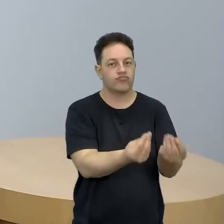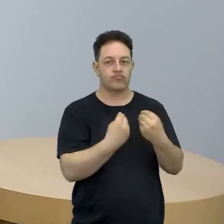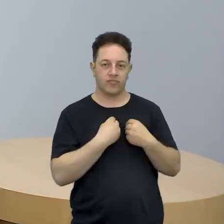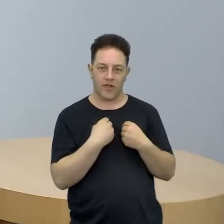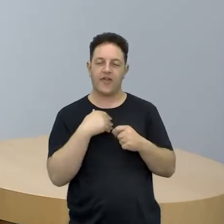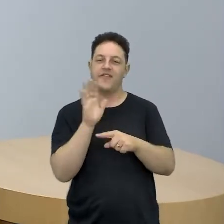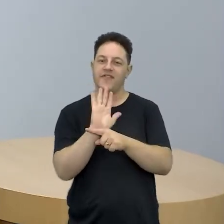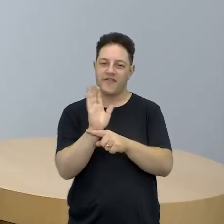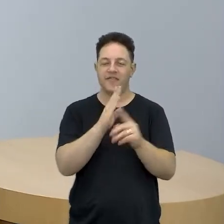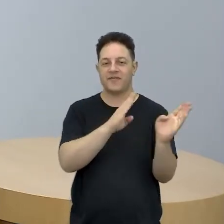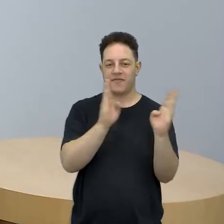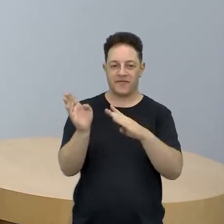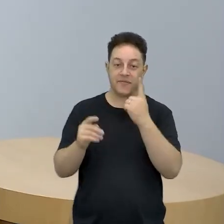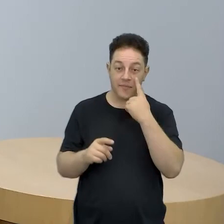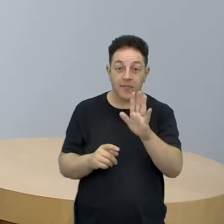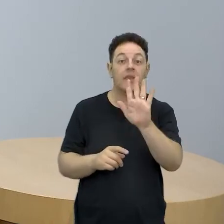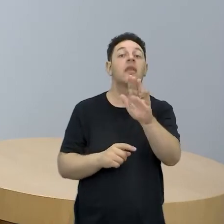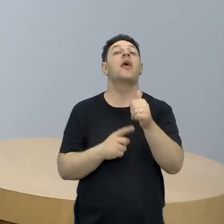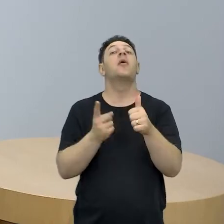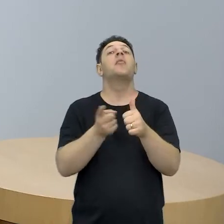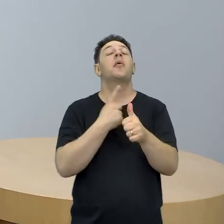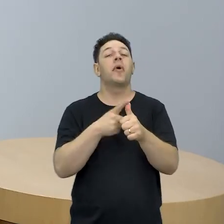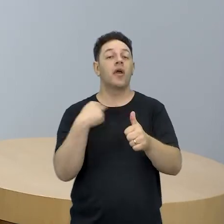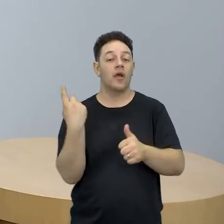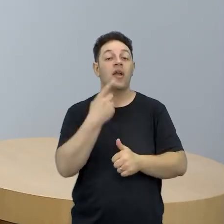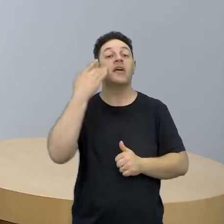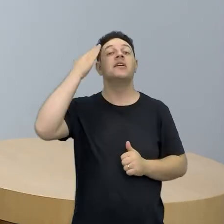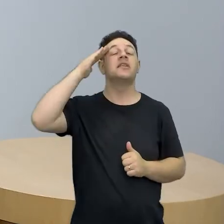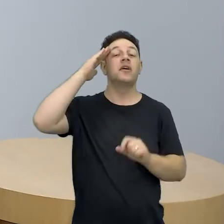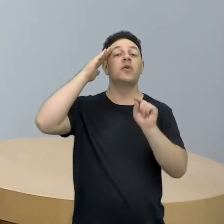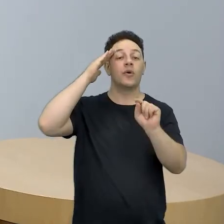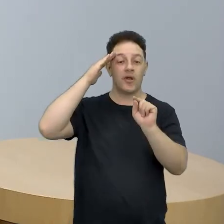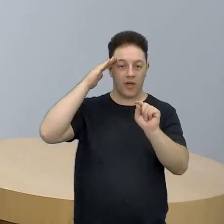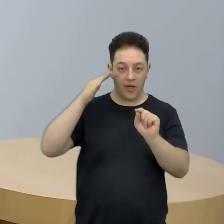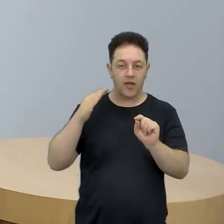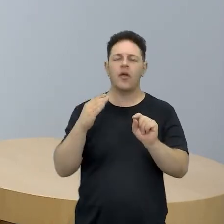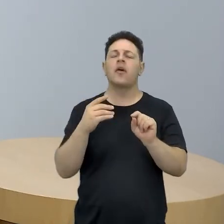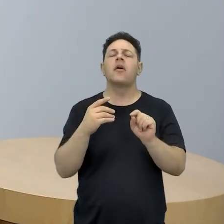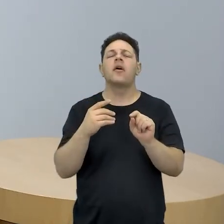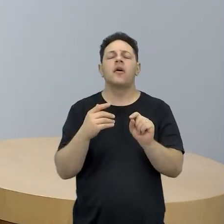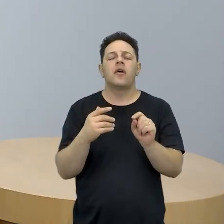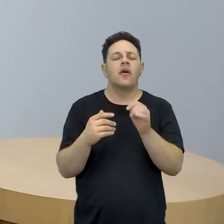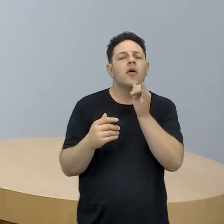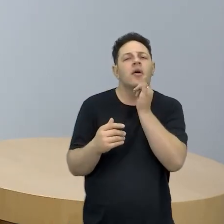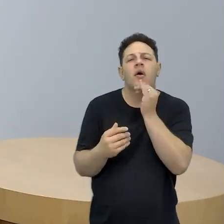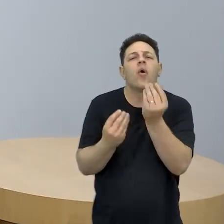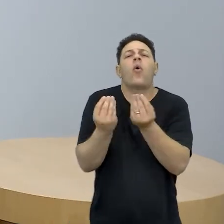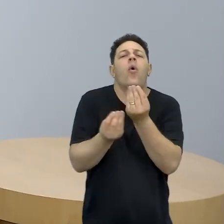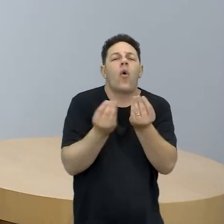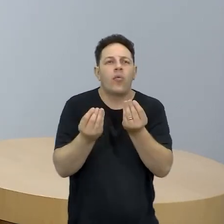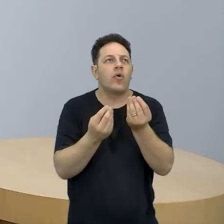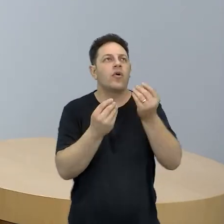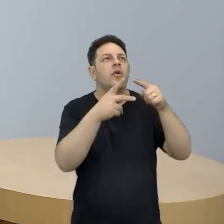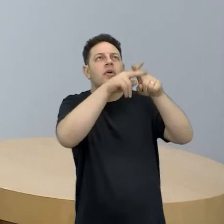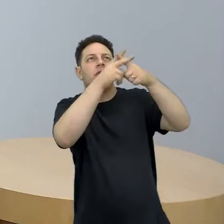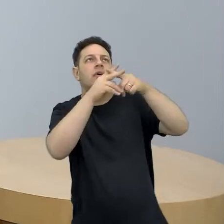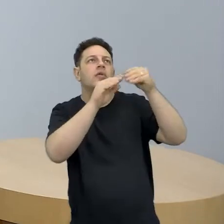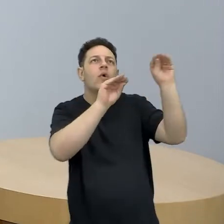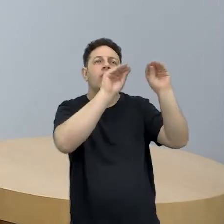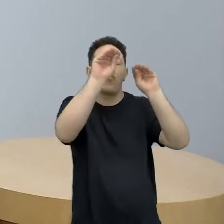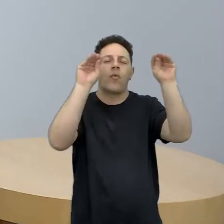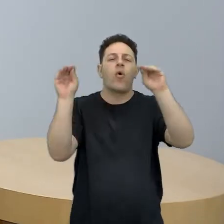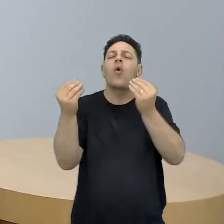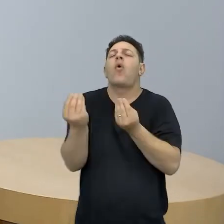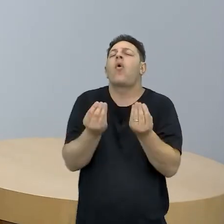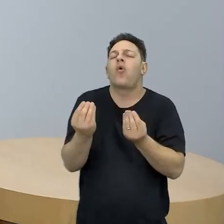que eu vou passar aqui. Primeira coisa que a gente vai entender nesse primeiro vídeo é como funciona a instalação. Tá certo? E